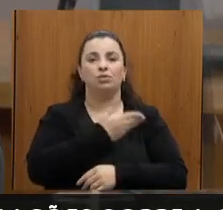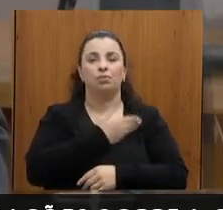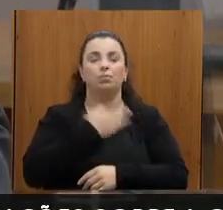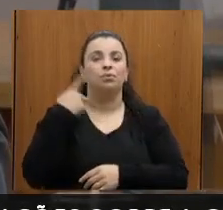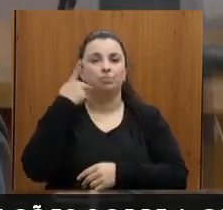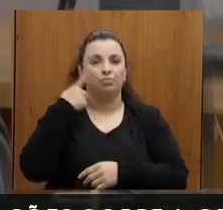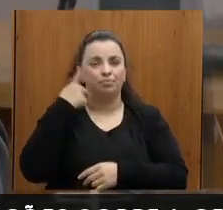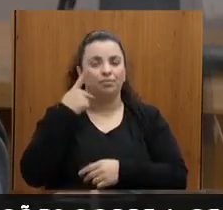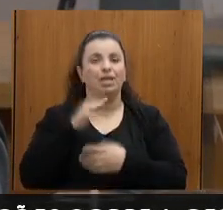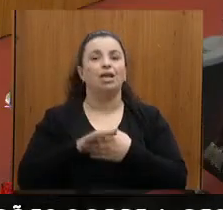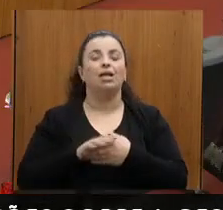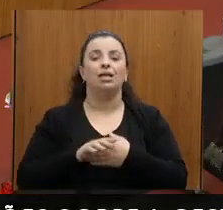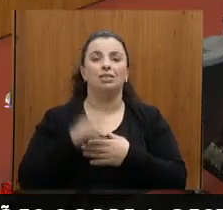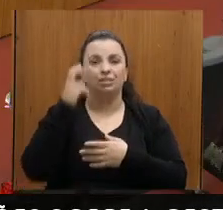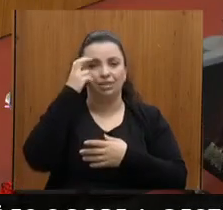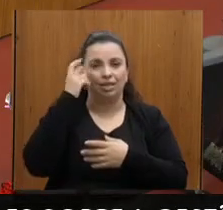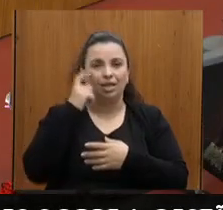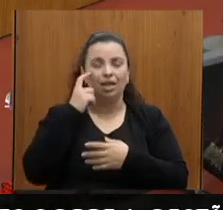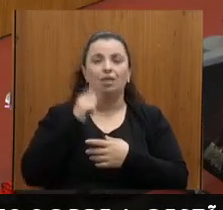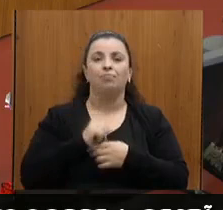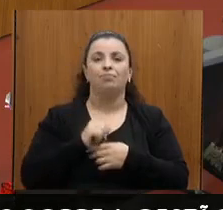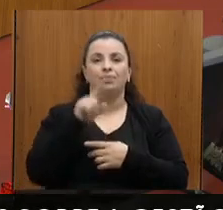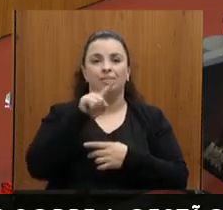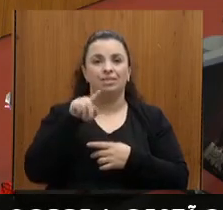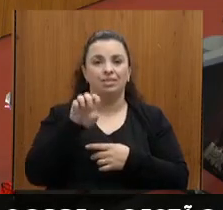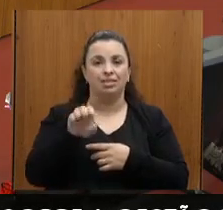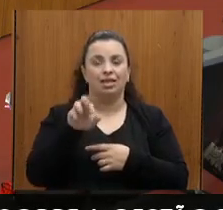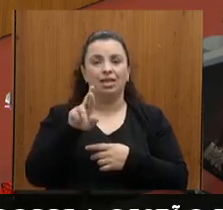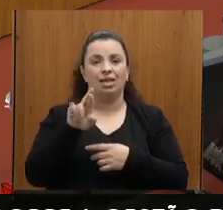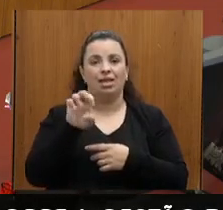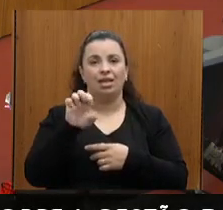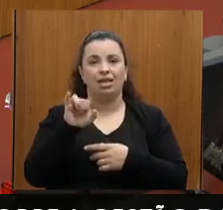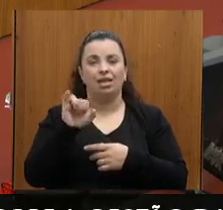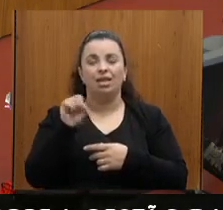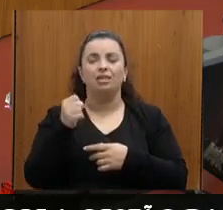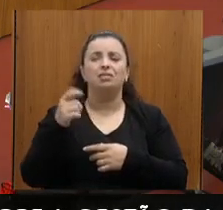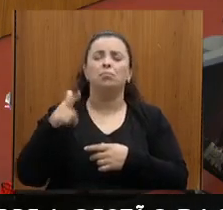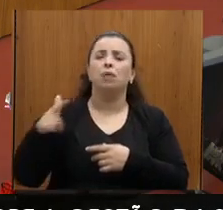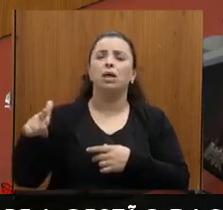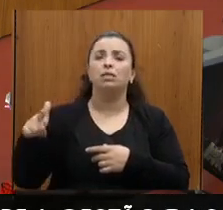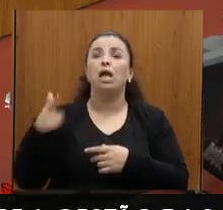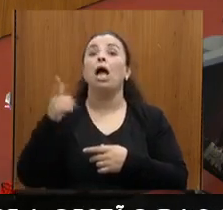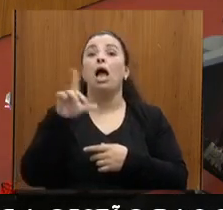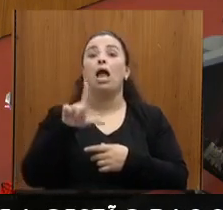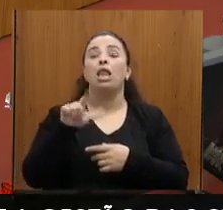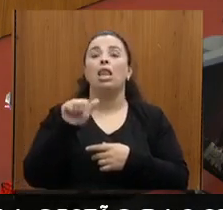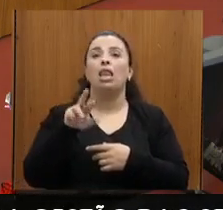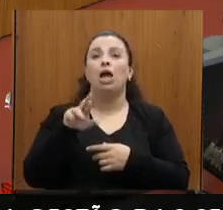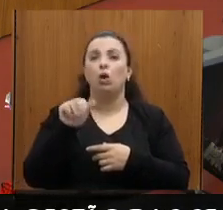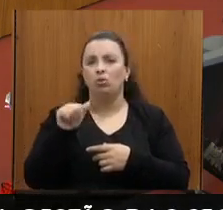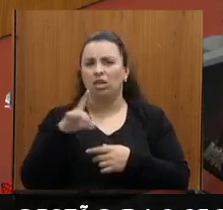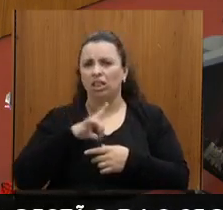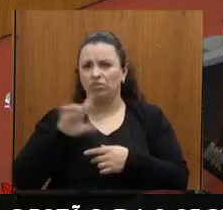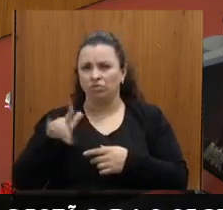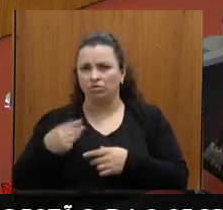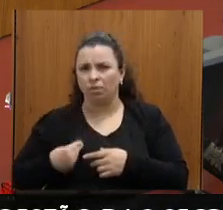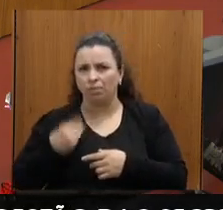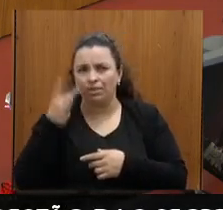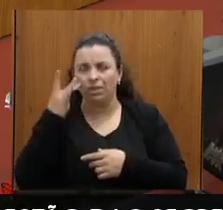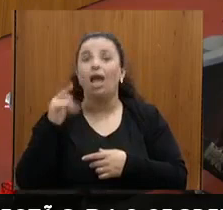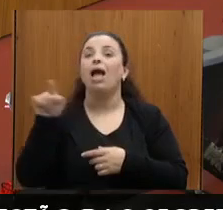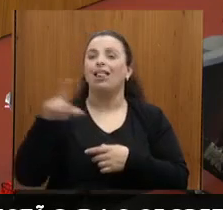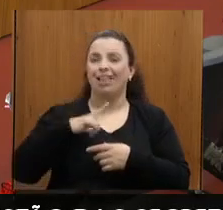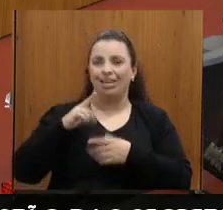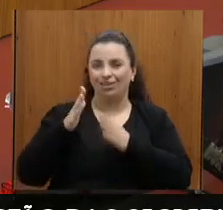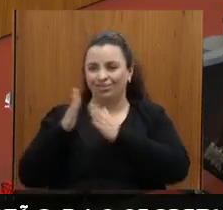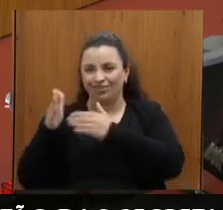Guilherme, Zé Reis e quem mais que aqui conosco? A deputada Laura parece que esteve por aqui também, cadê ela? Ela está aqui no